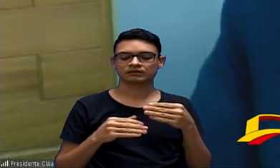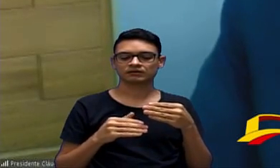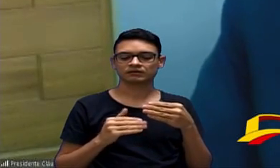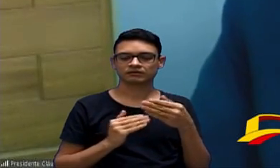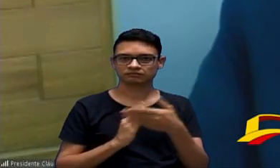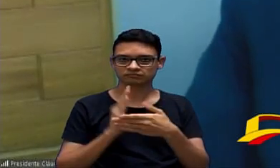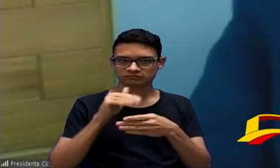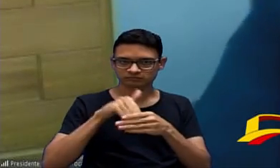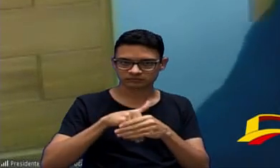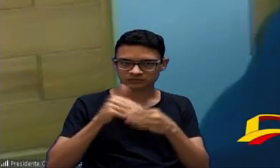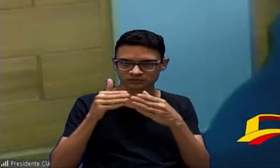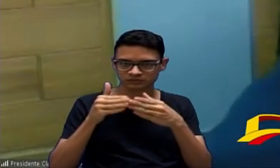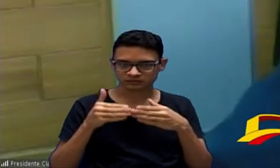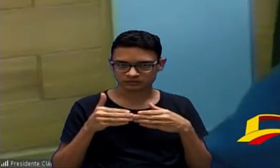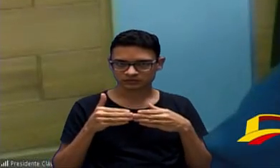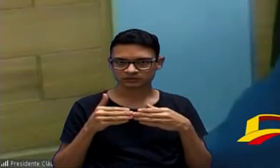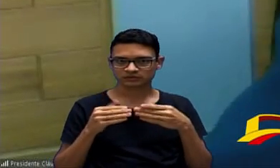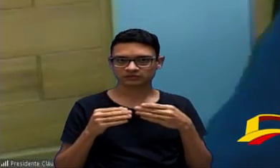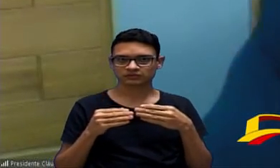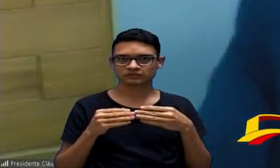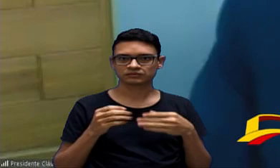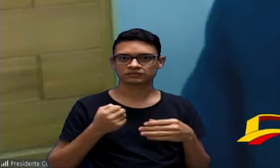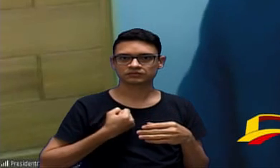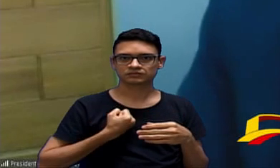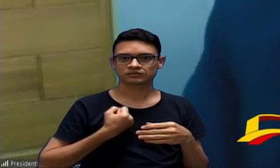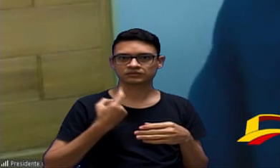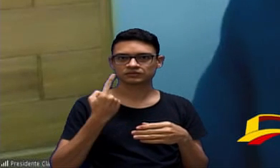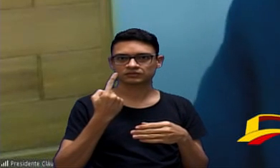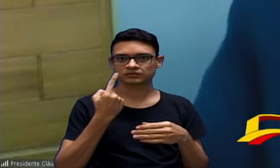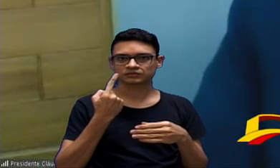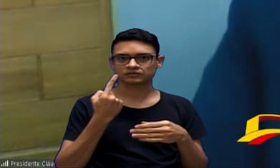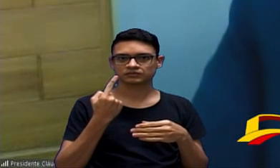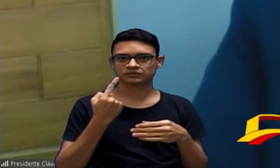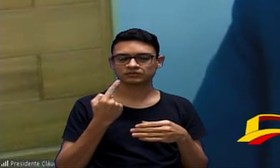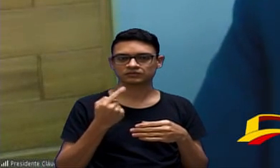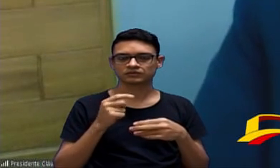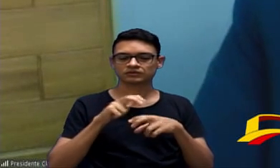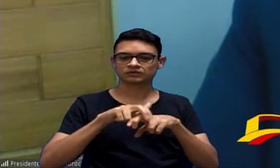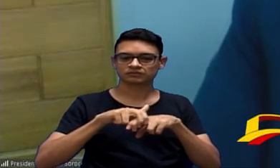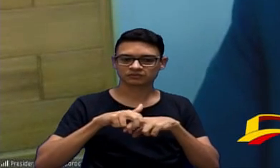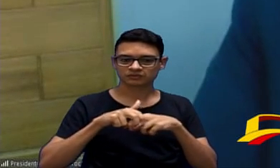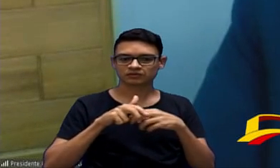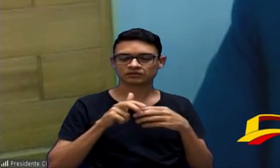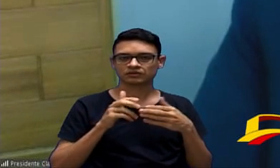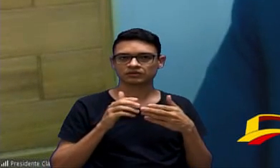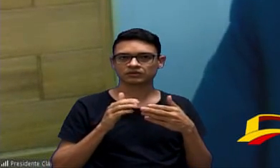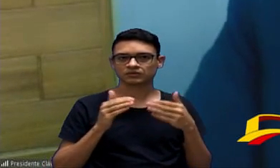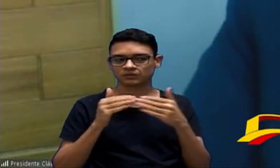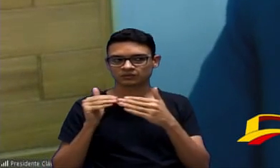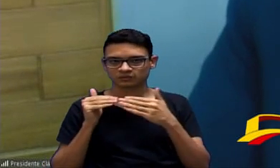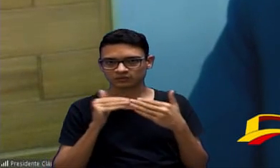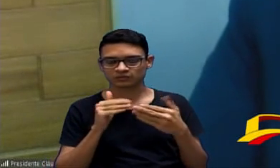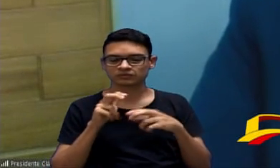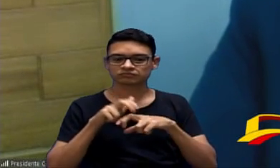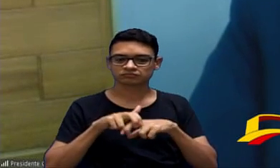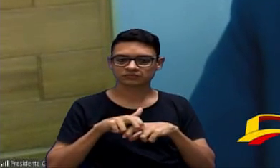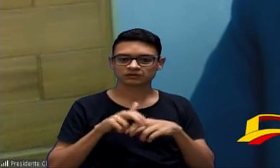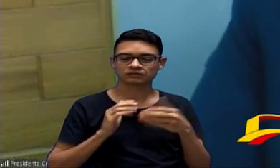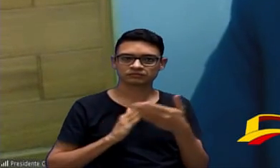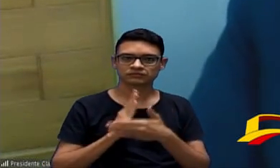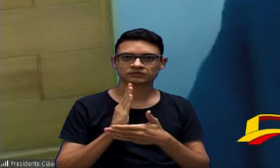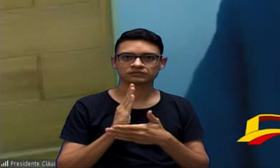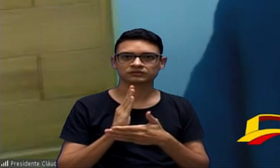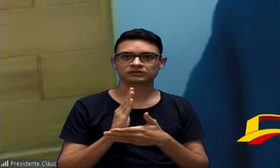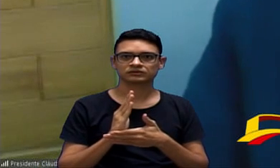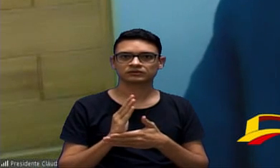pedido de arquivamento da emenda número 1. Os vereadores que concordam, permaneçam como estão, os contrários não estão, aprovado.